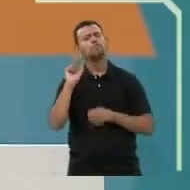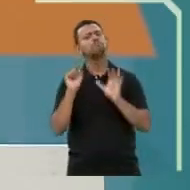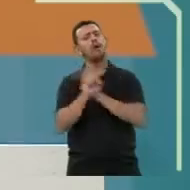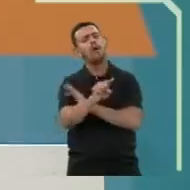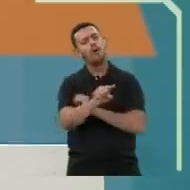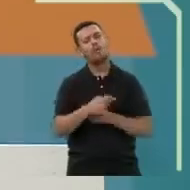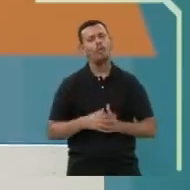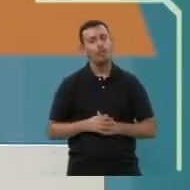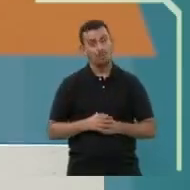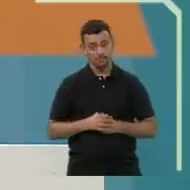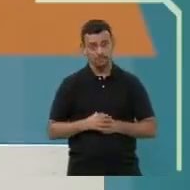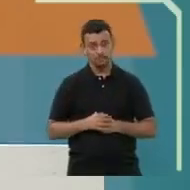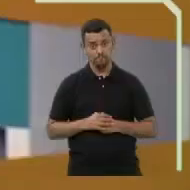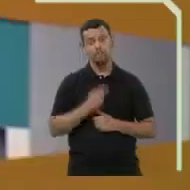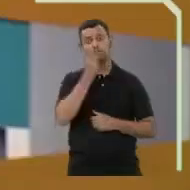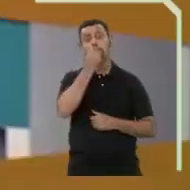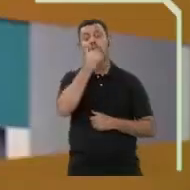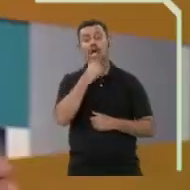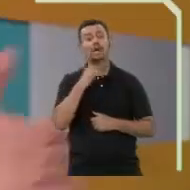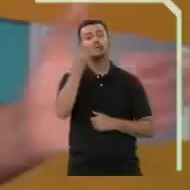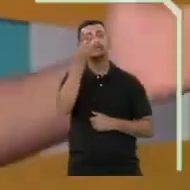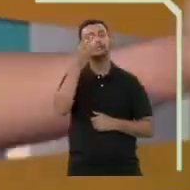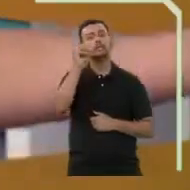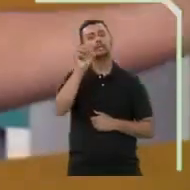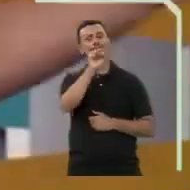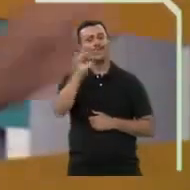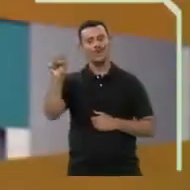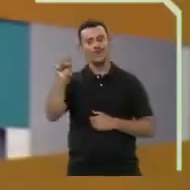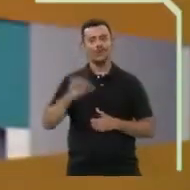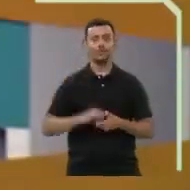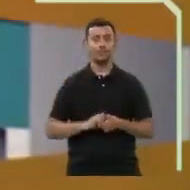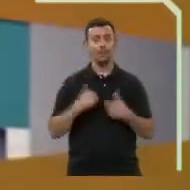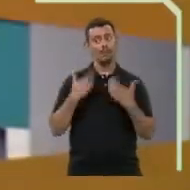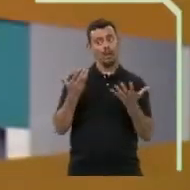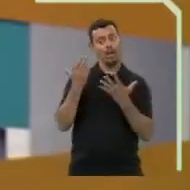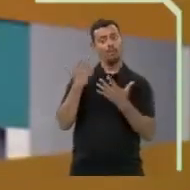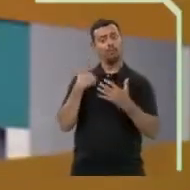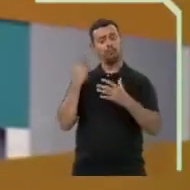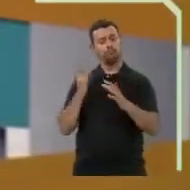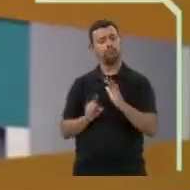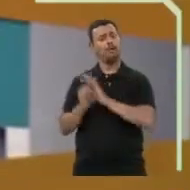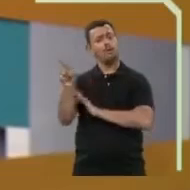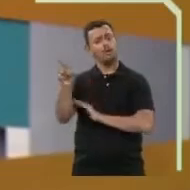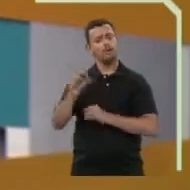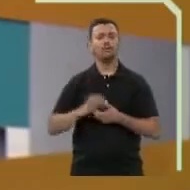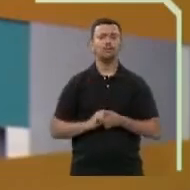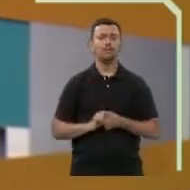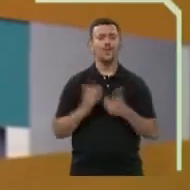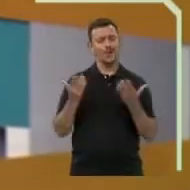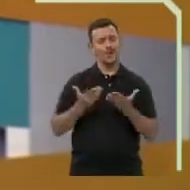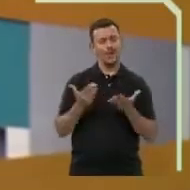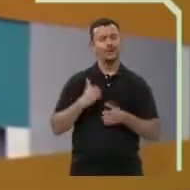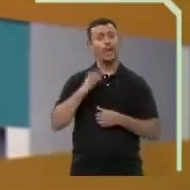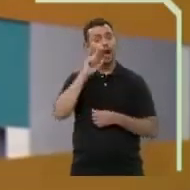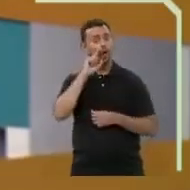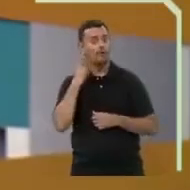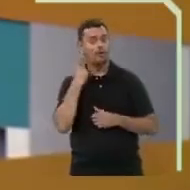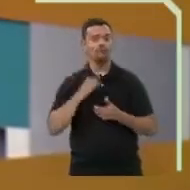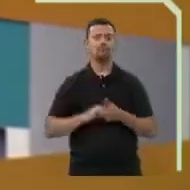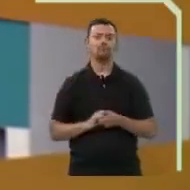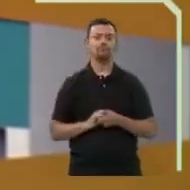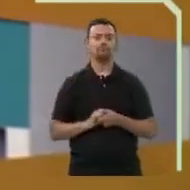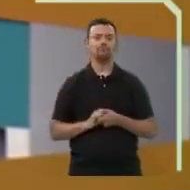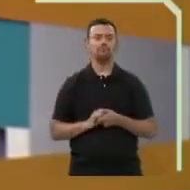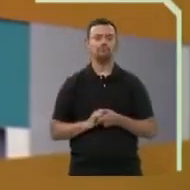30 segundos para a pergunta, Boulos. Eu vou perguntar para o Álvaro Dias. O Álvaro, você é um